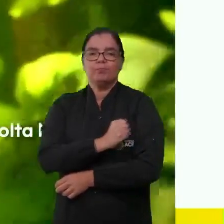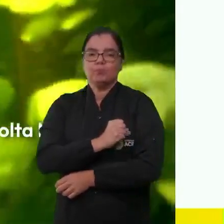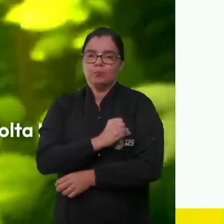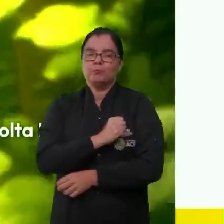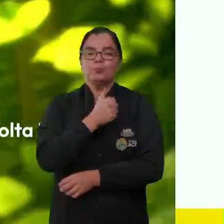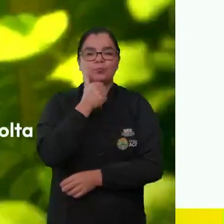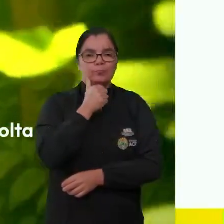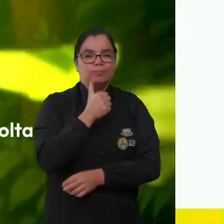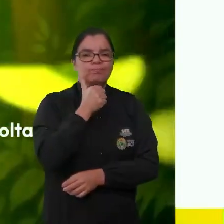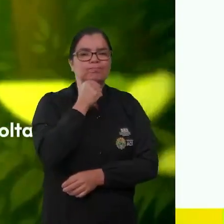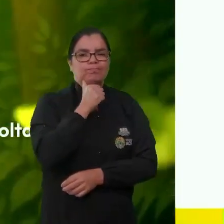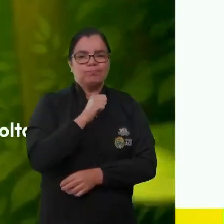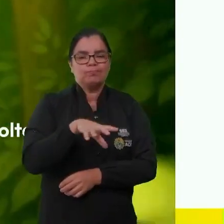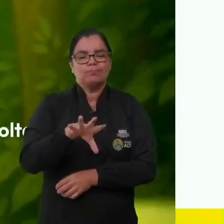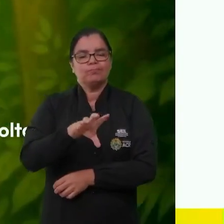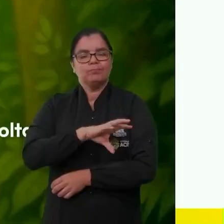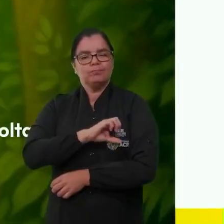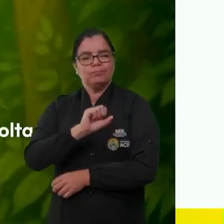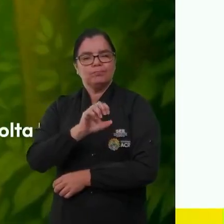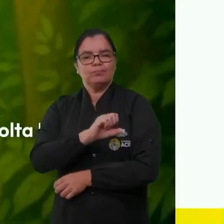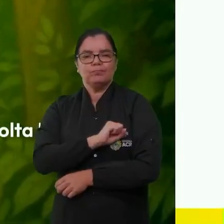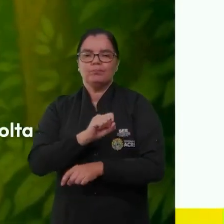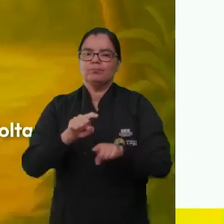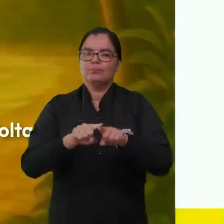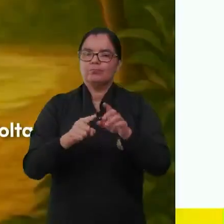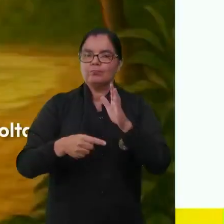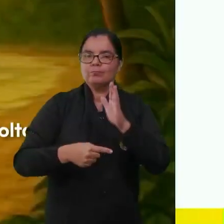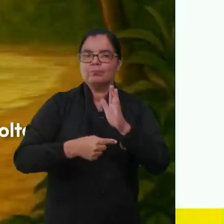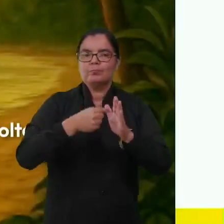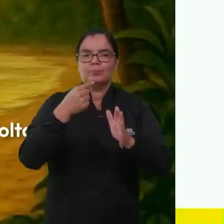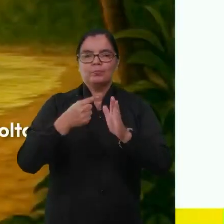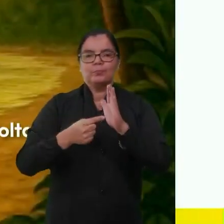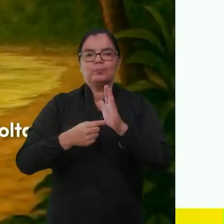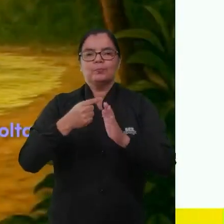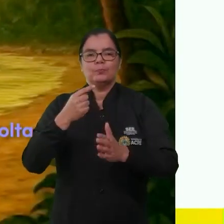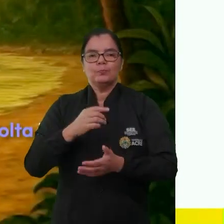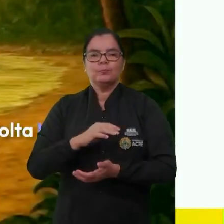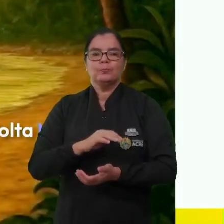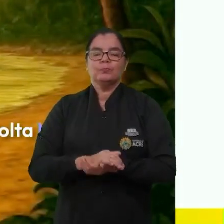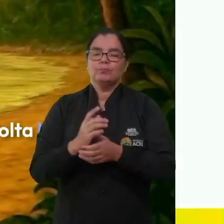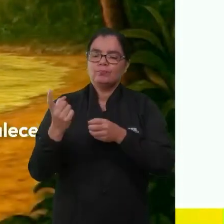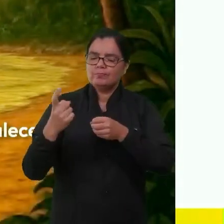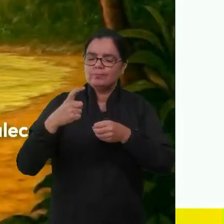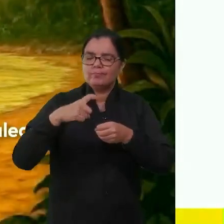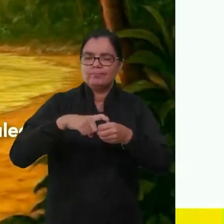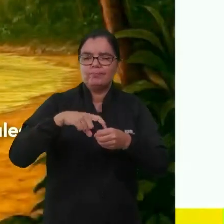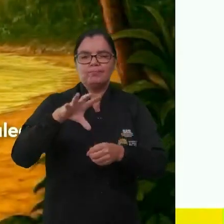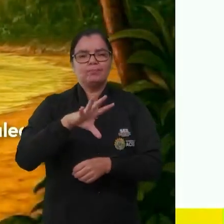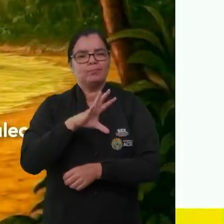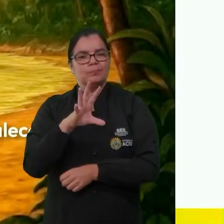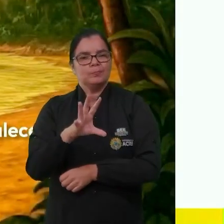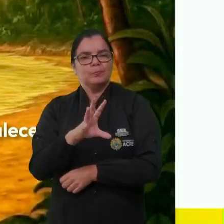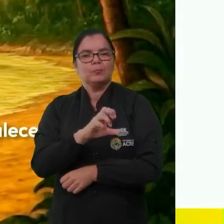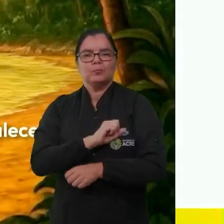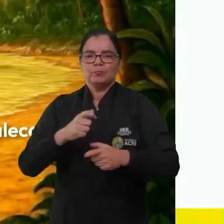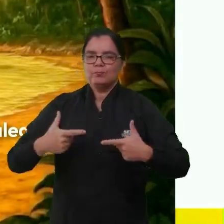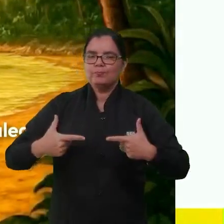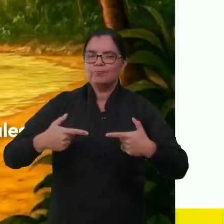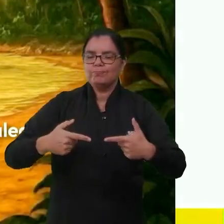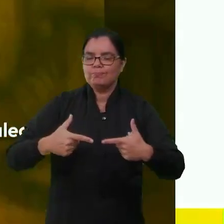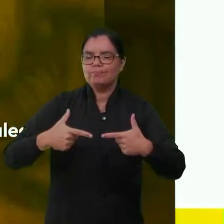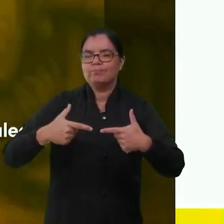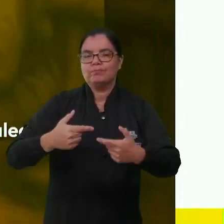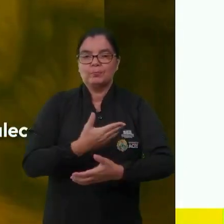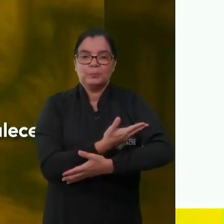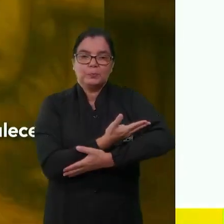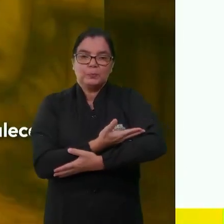o nome da Virgem, memória do primeiro amor. Volta Martim do combate, o filho